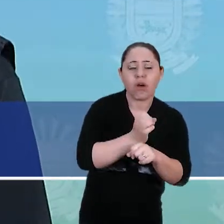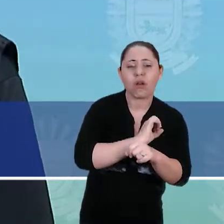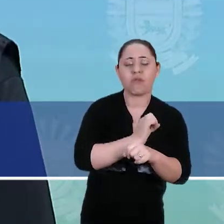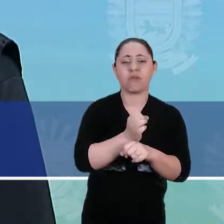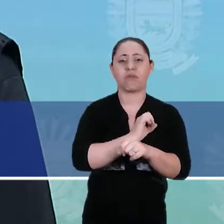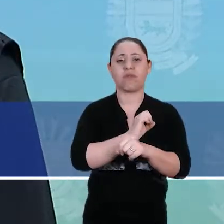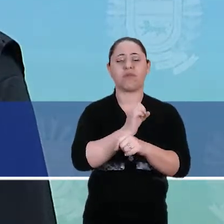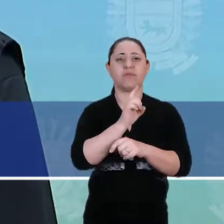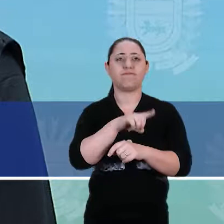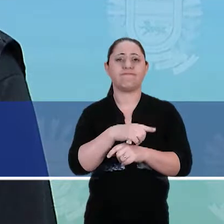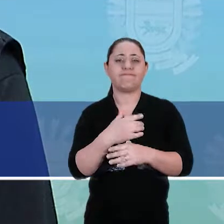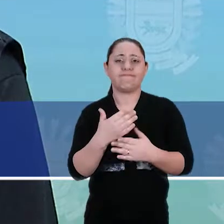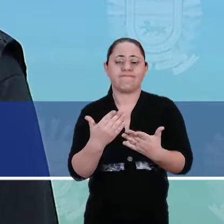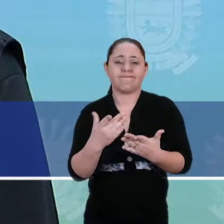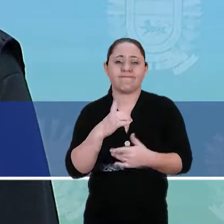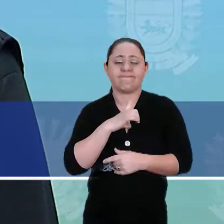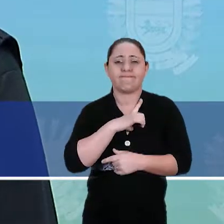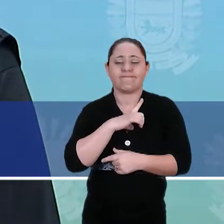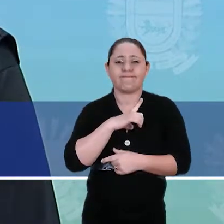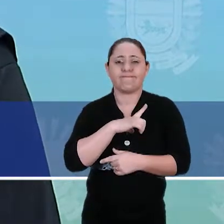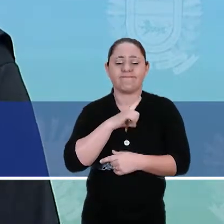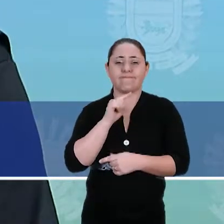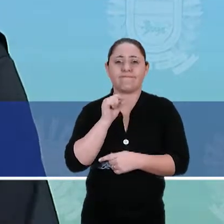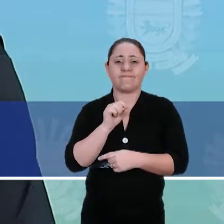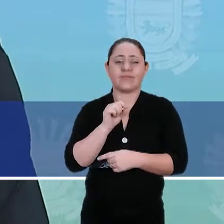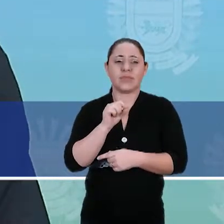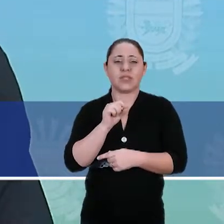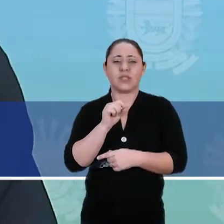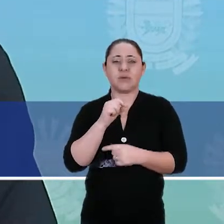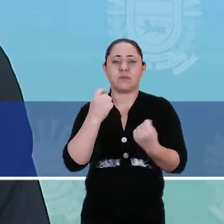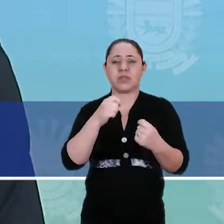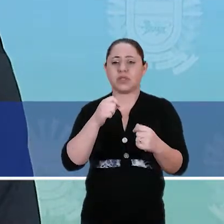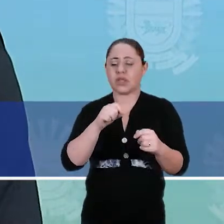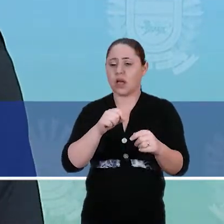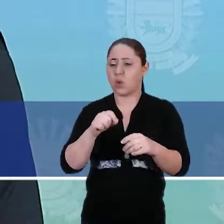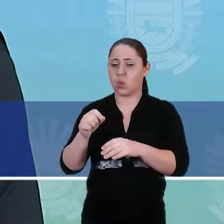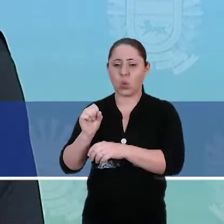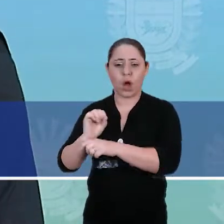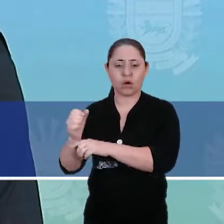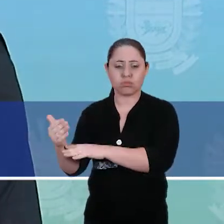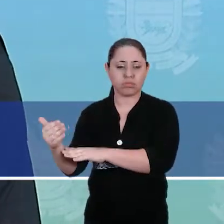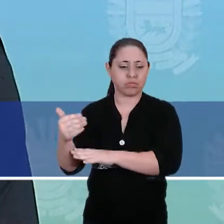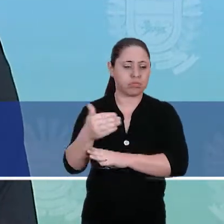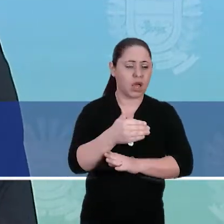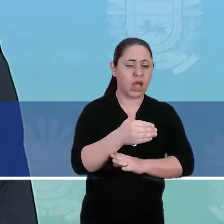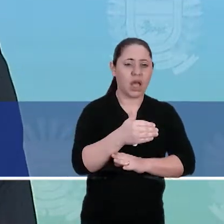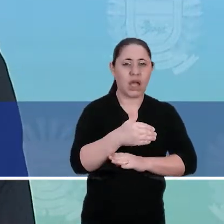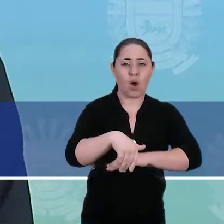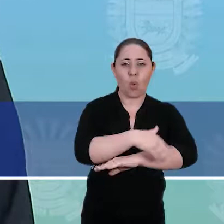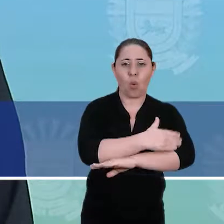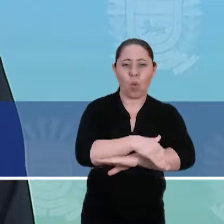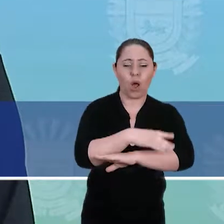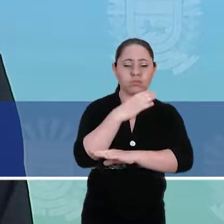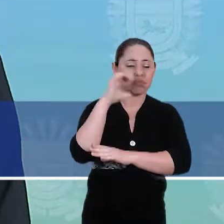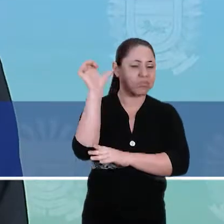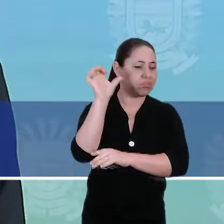viaturas, que tem que se deslocar de um trecho para outro, estradas